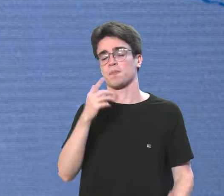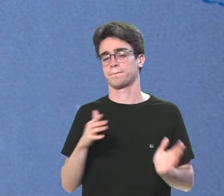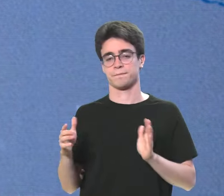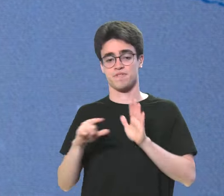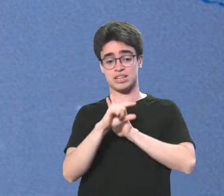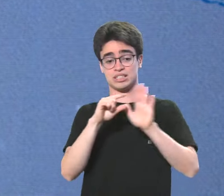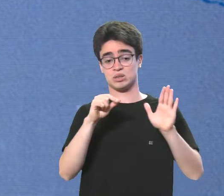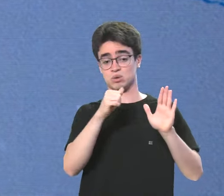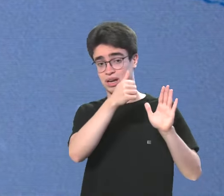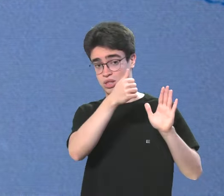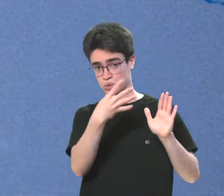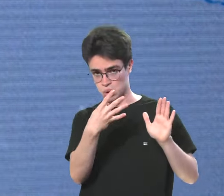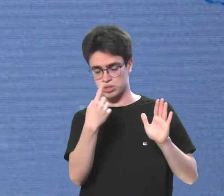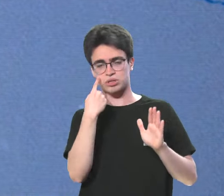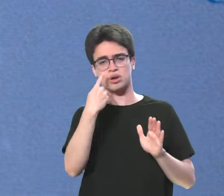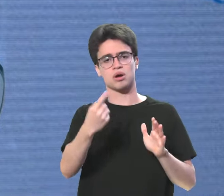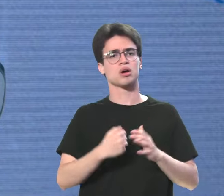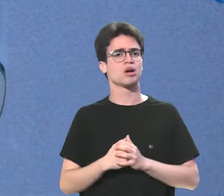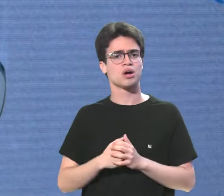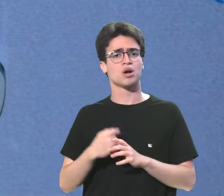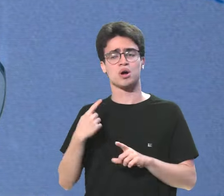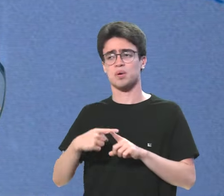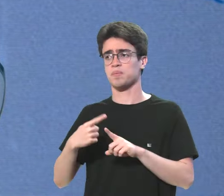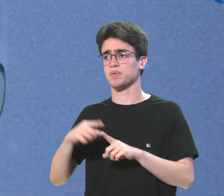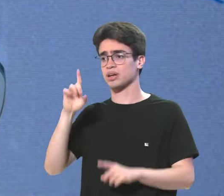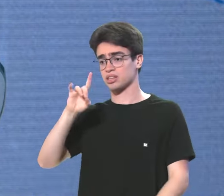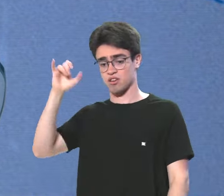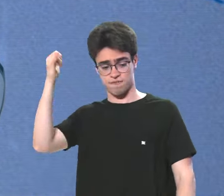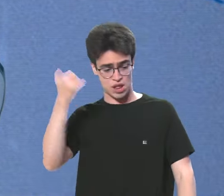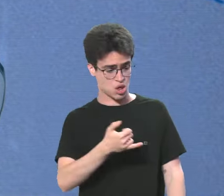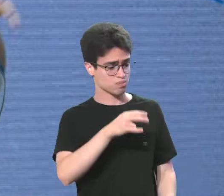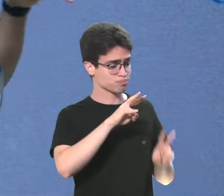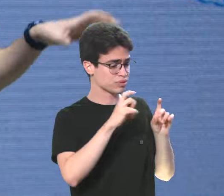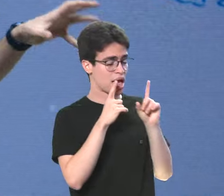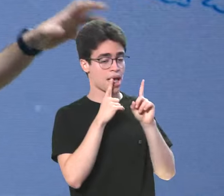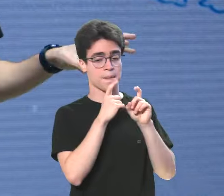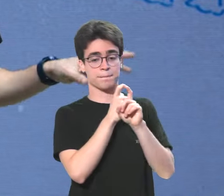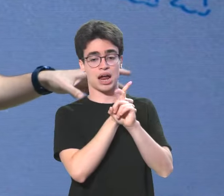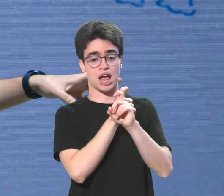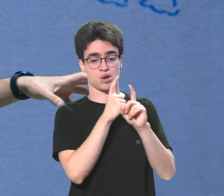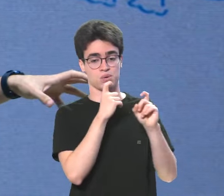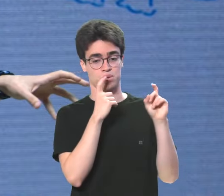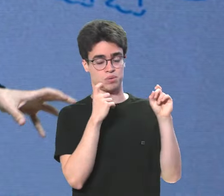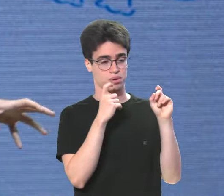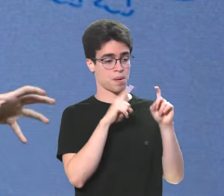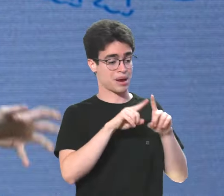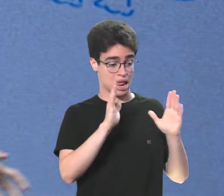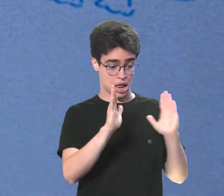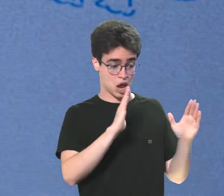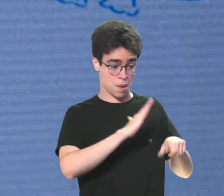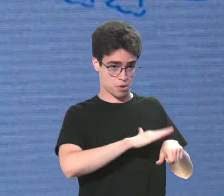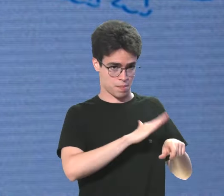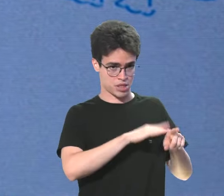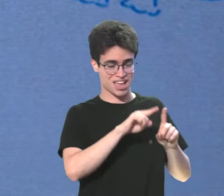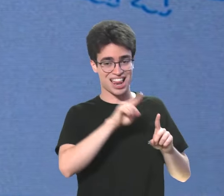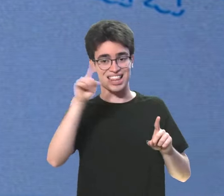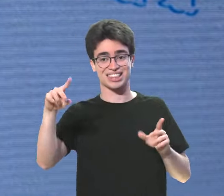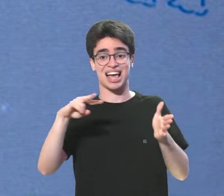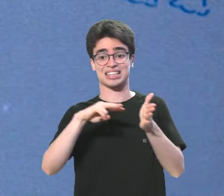26 Paulo Ele disse que ouvi o senhor falando com ele em hebraico e nesse momento eles estava na Síria no caminho para